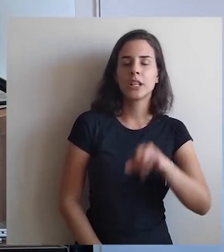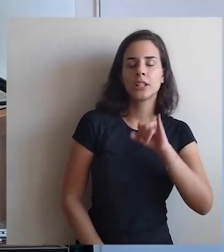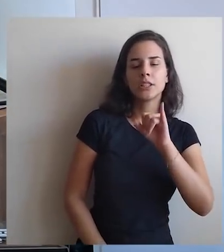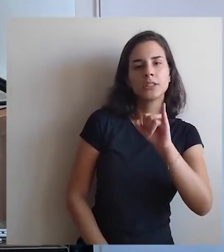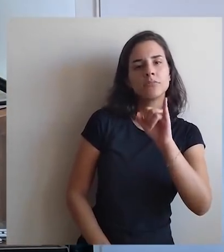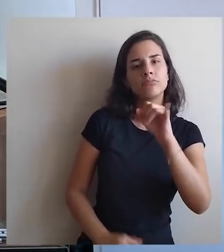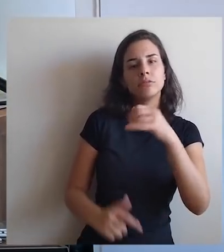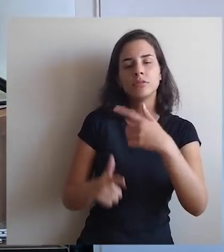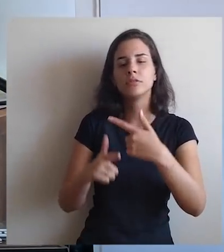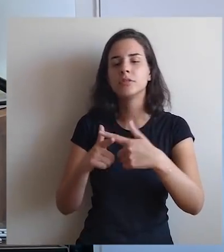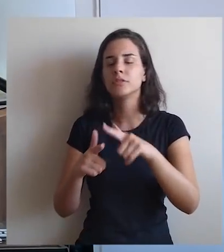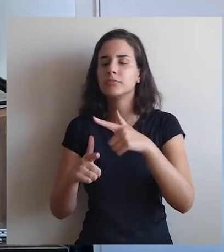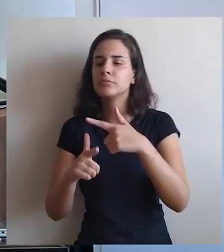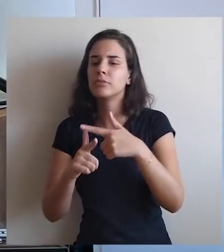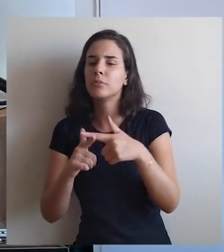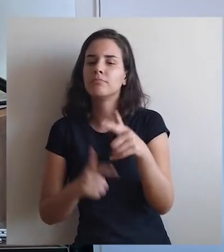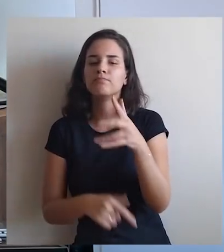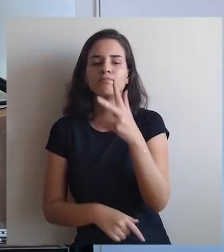Se os